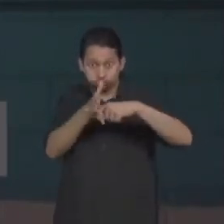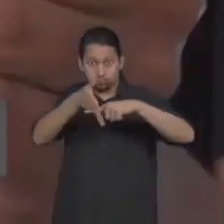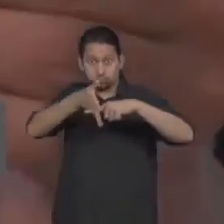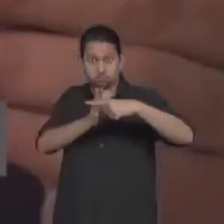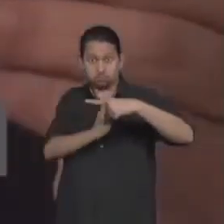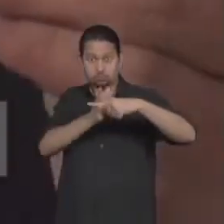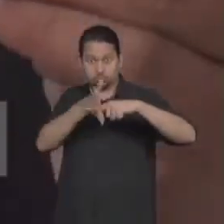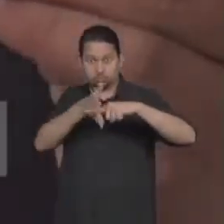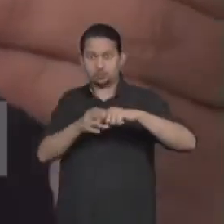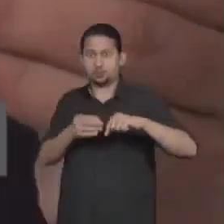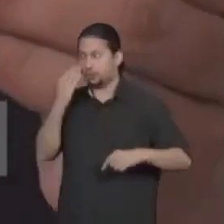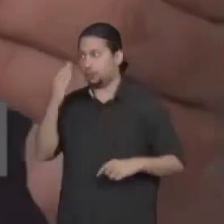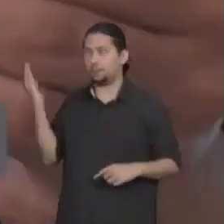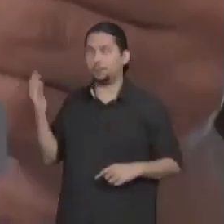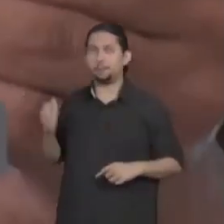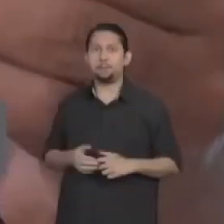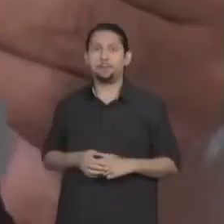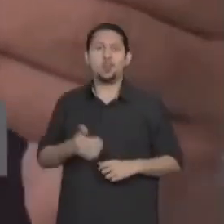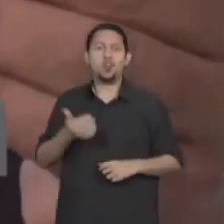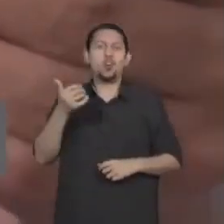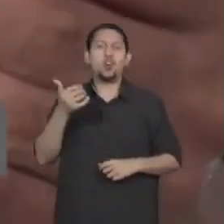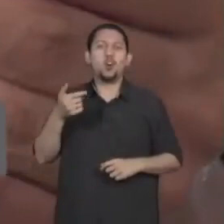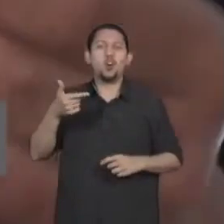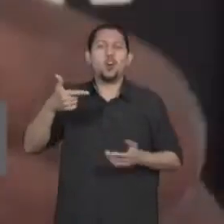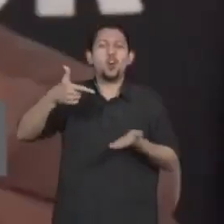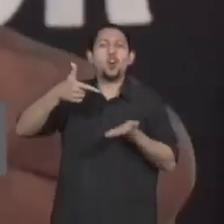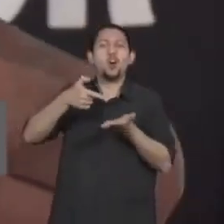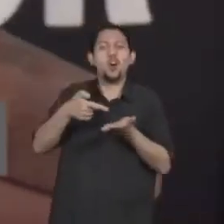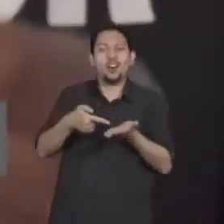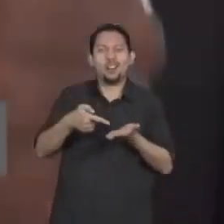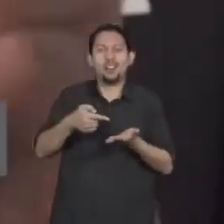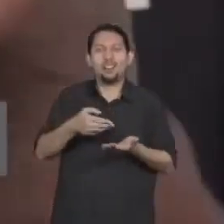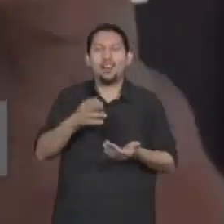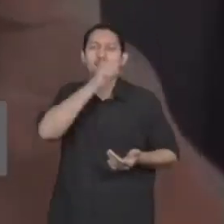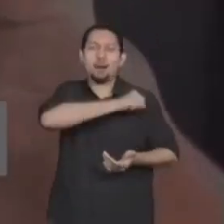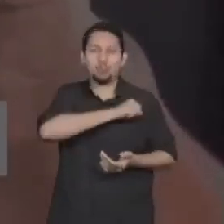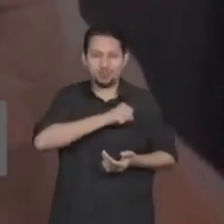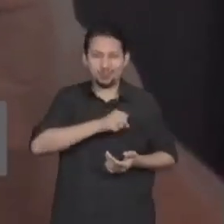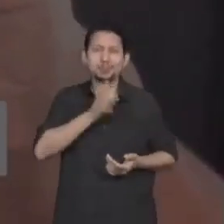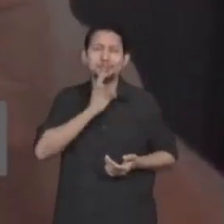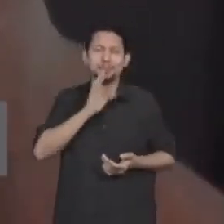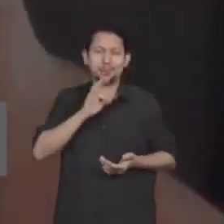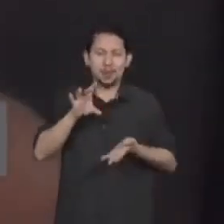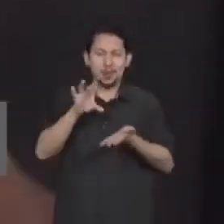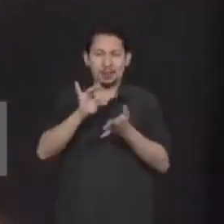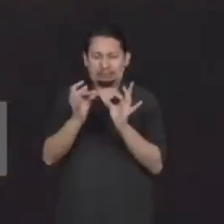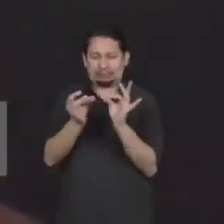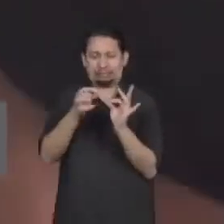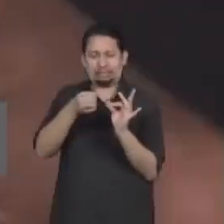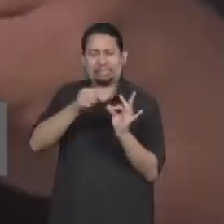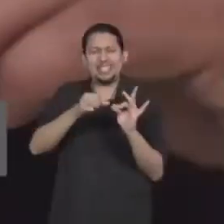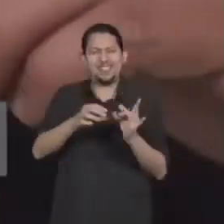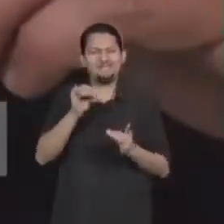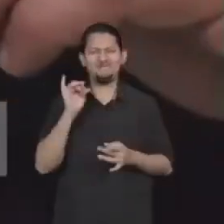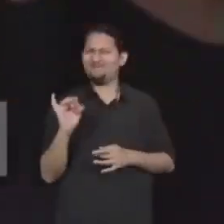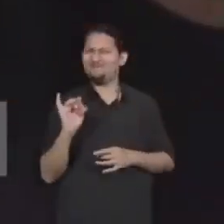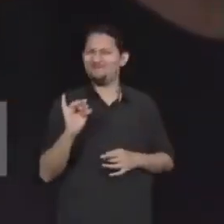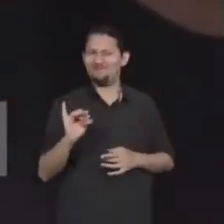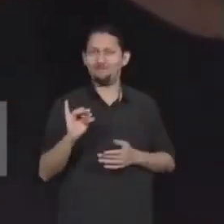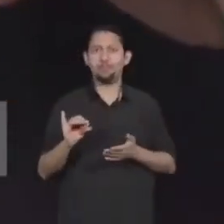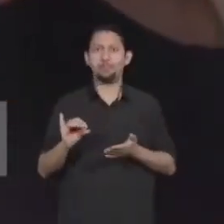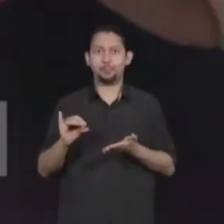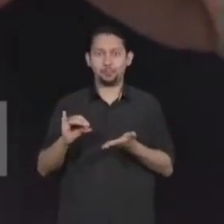ali. Alguns chamam de super cola, cola instantânea. Vou utilizar ela rapidinho aqui. Vou passar ali,